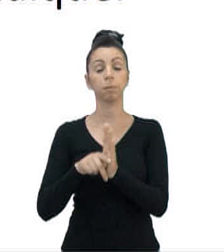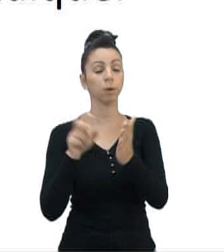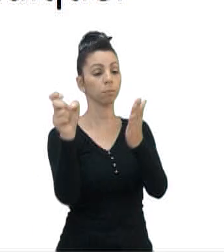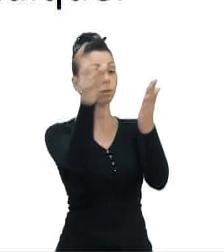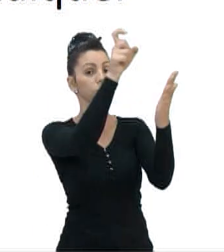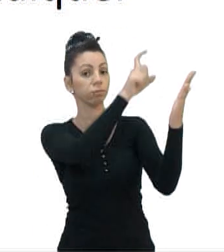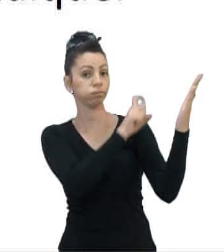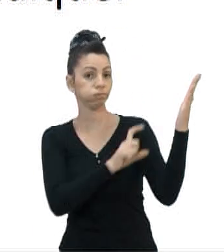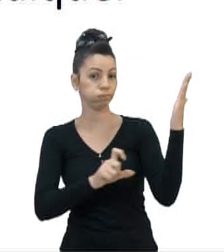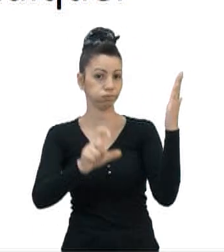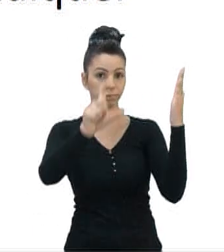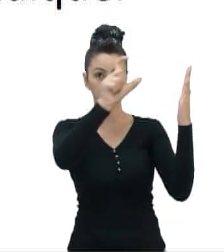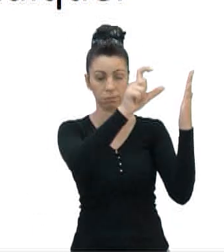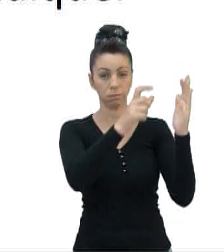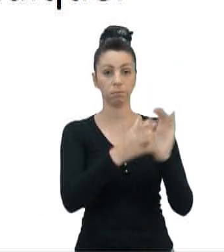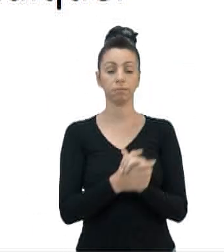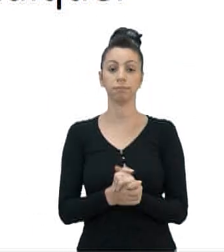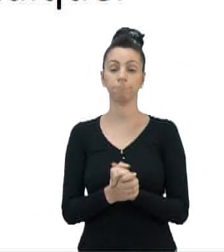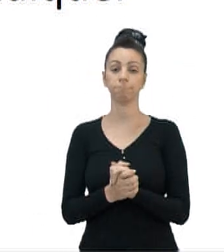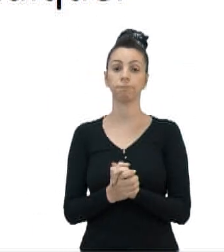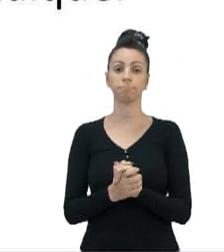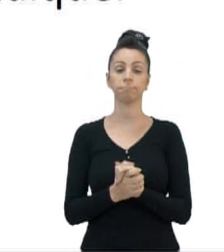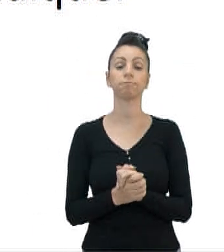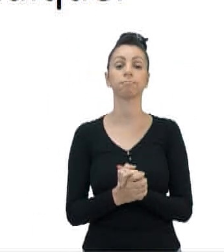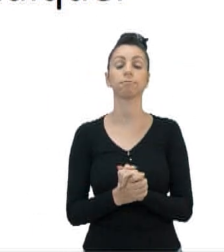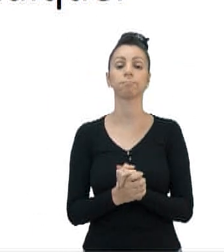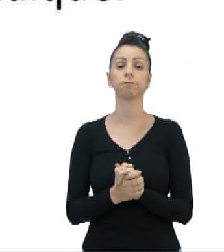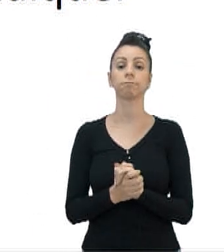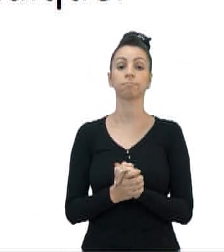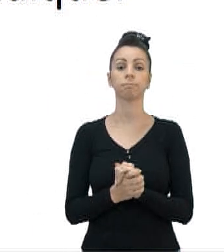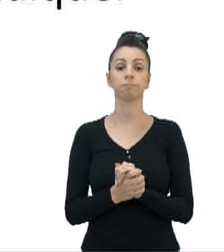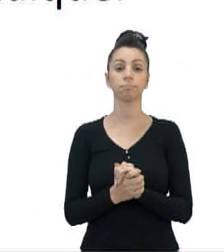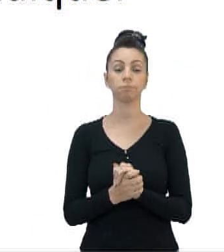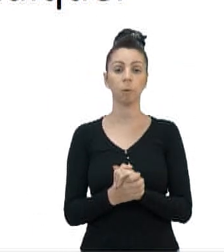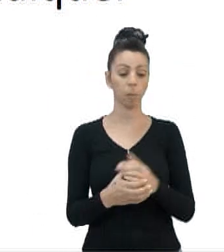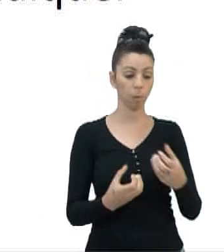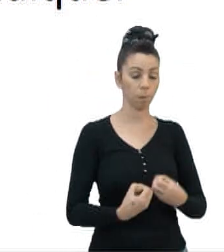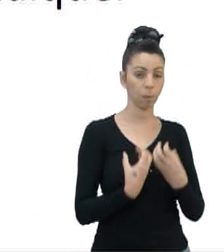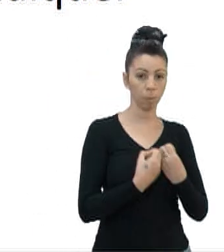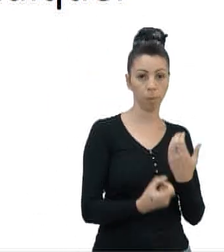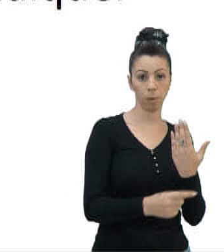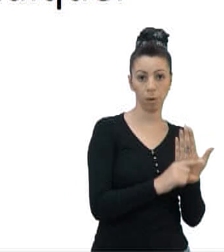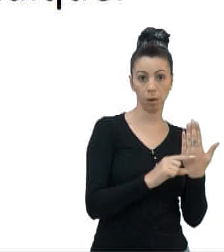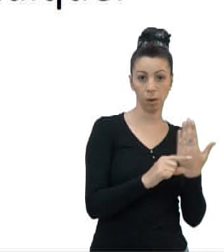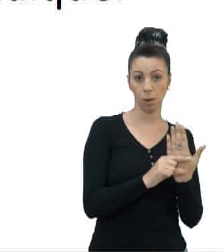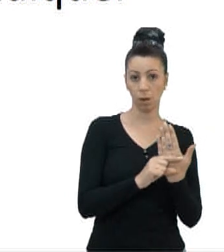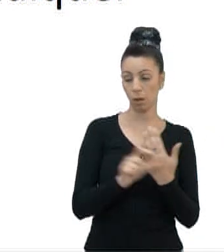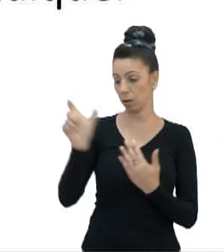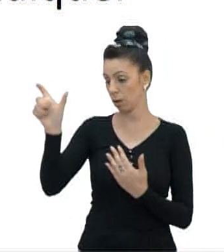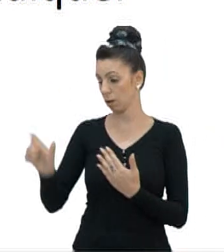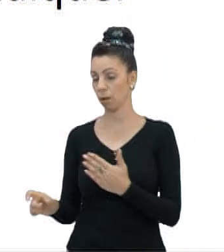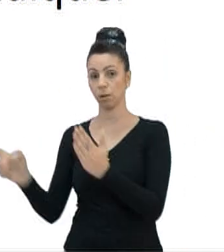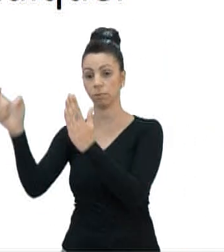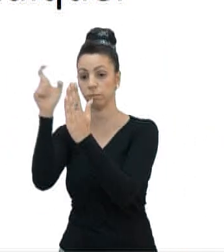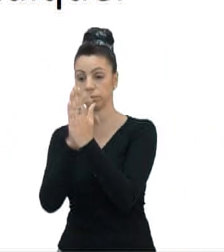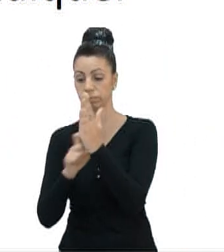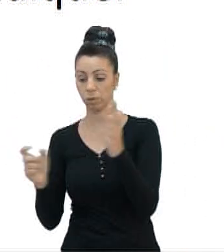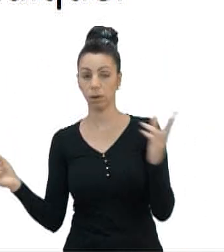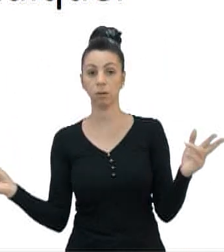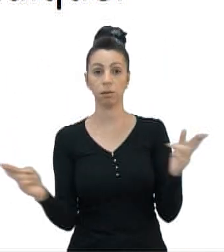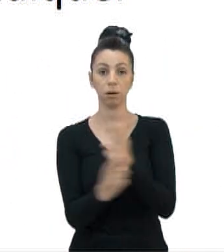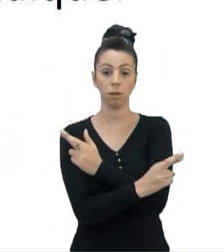CH. O poeta traz a relação com a infração dos pichadores e não respeito a qualquer